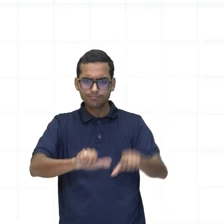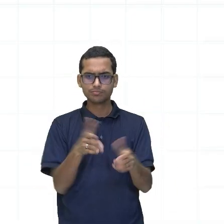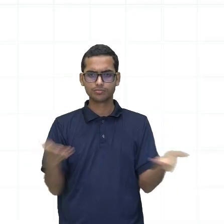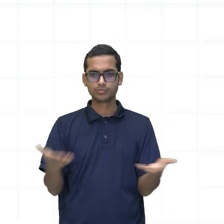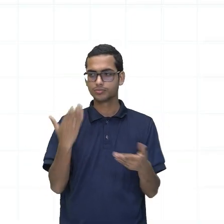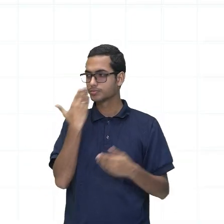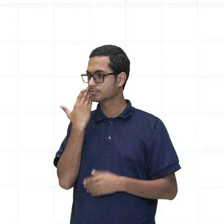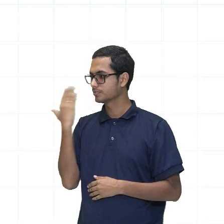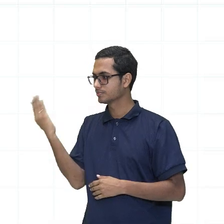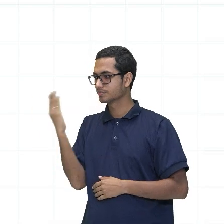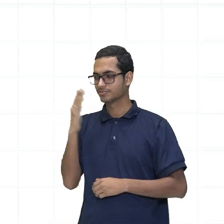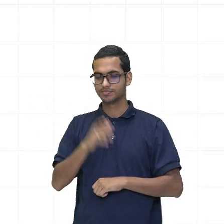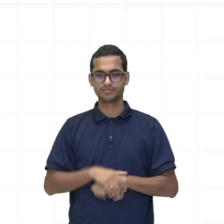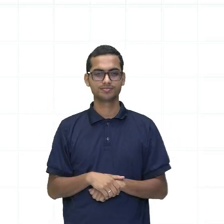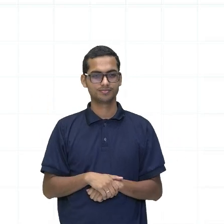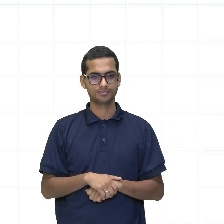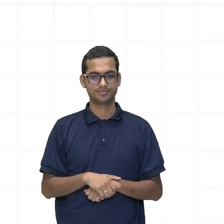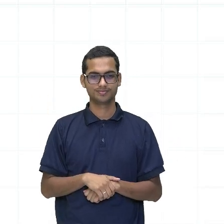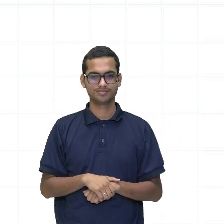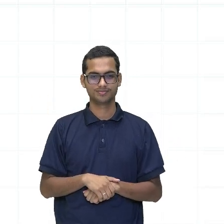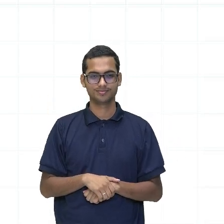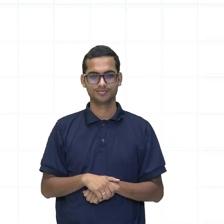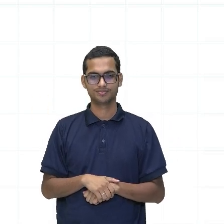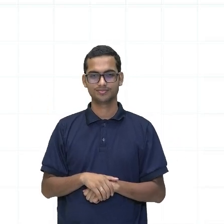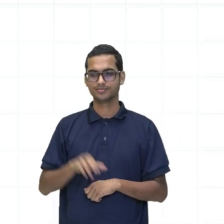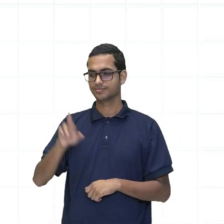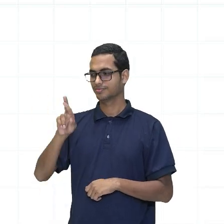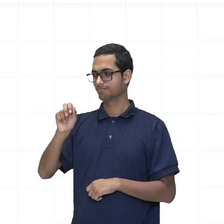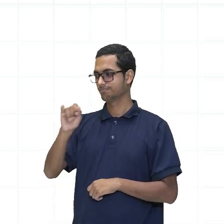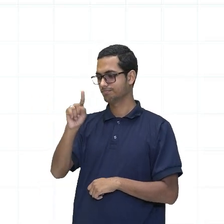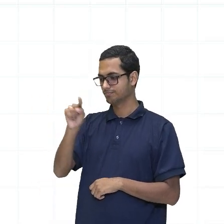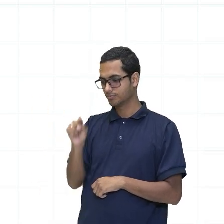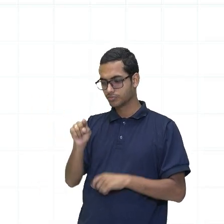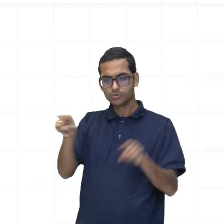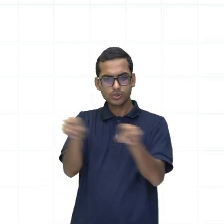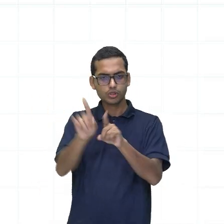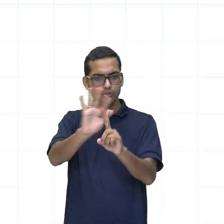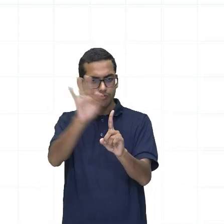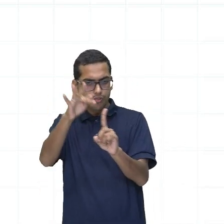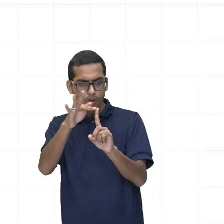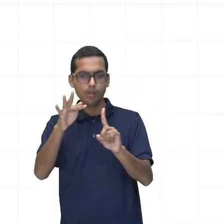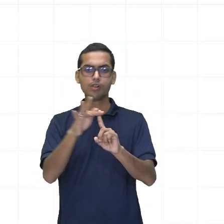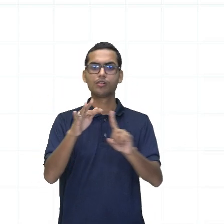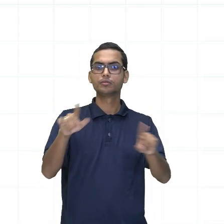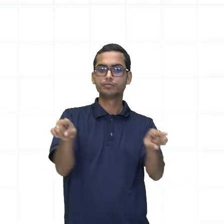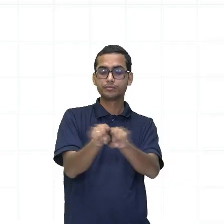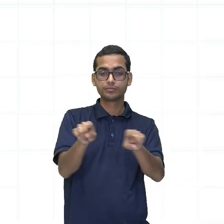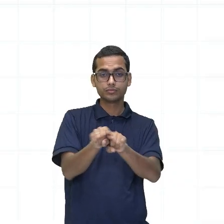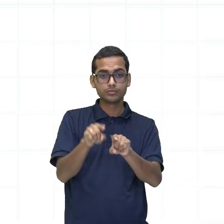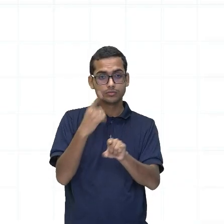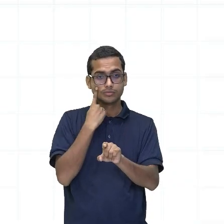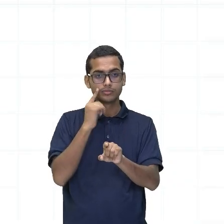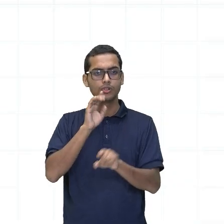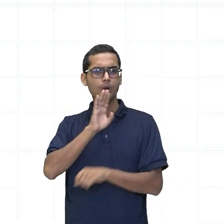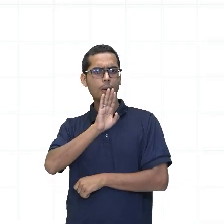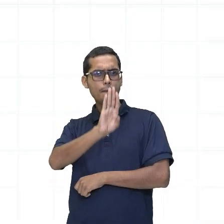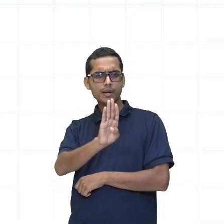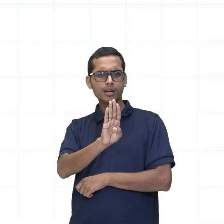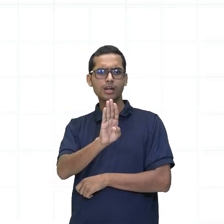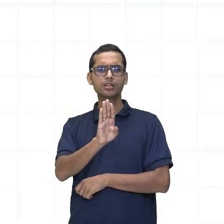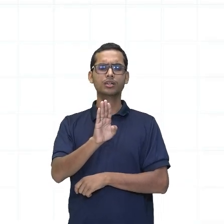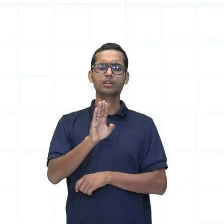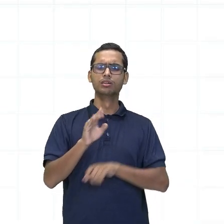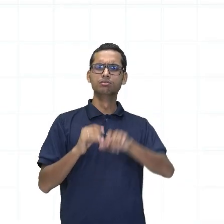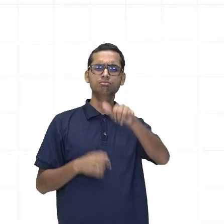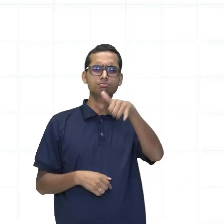a raiz da função aqui e nós temos o coeficiente b, que é onde intersecta o eixo de y. Observe aqui, ó,